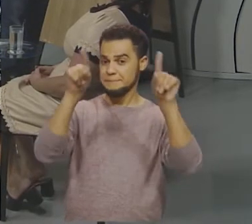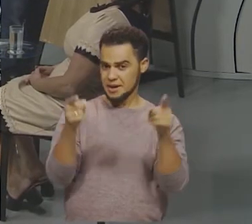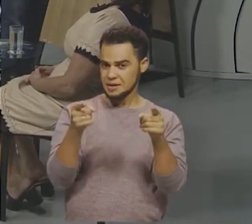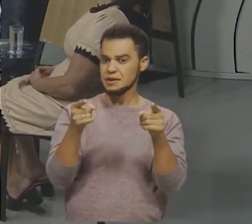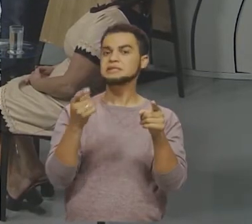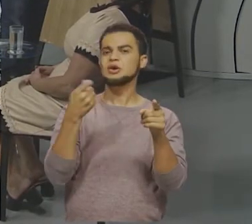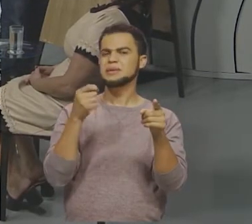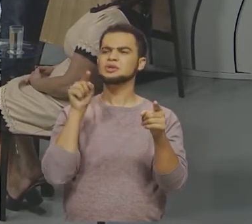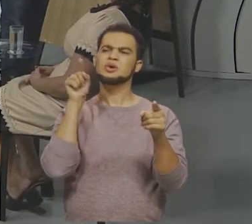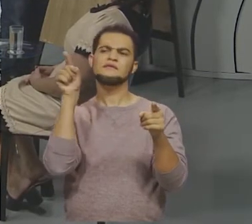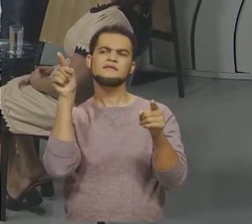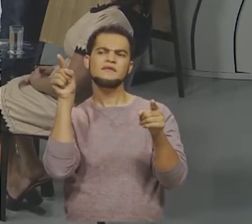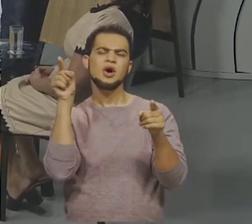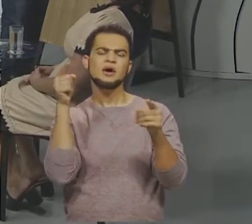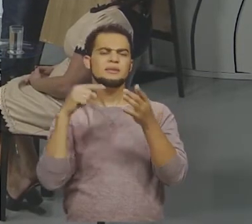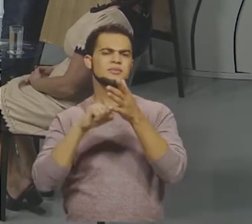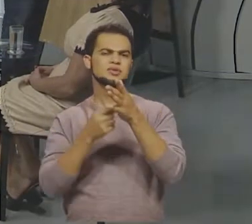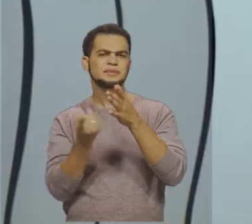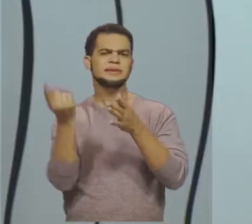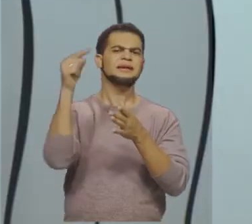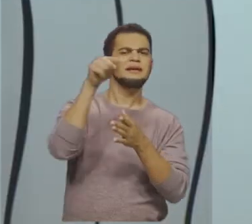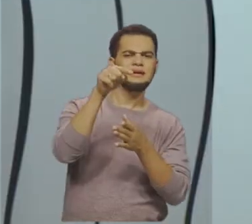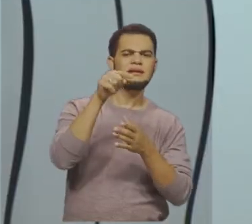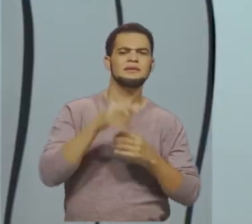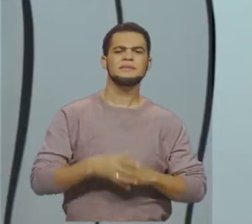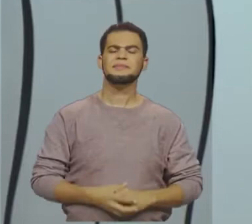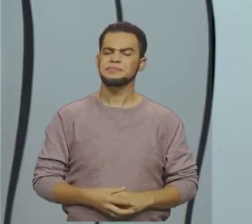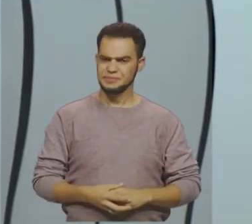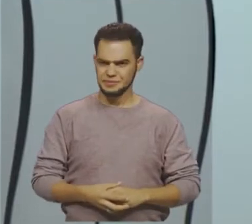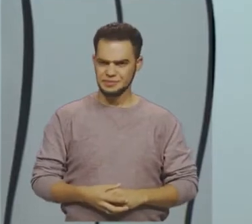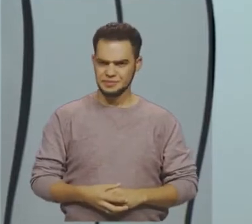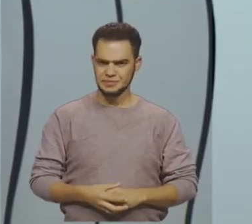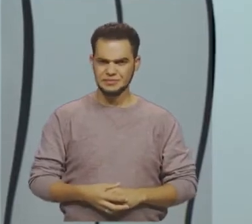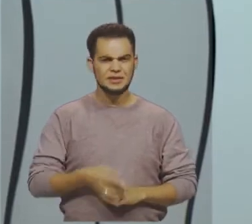multiplicar o número de fora pelo de dentro? Vamos pegar assim,